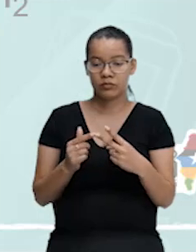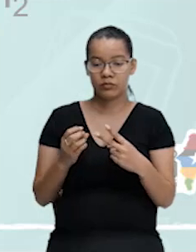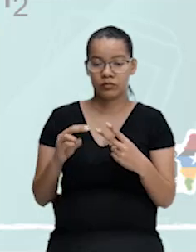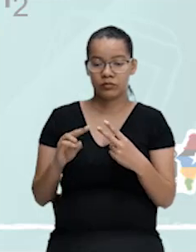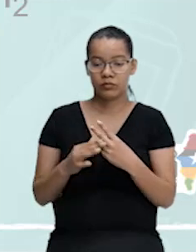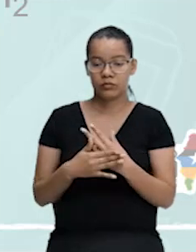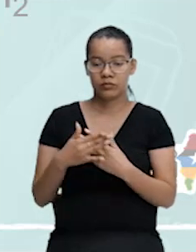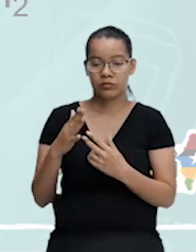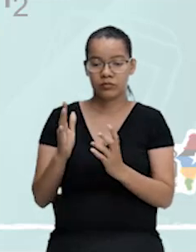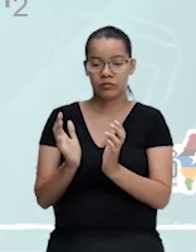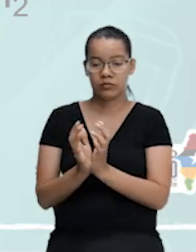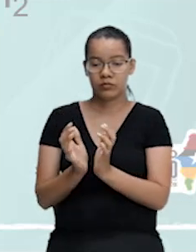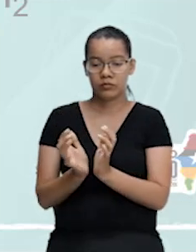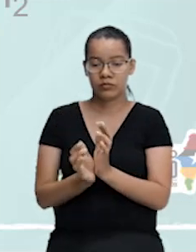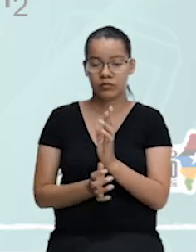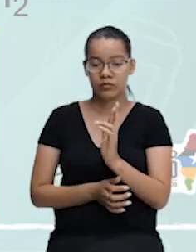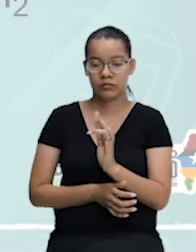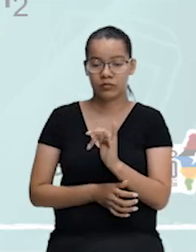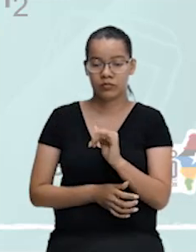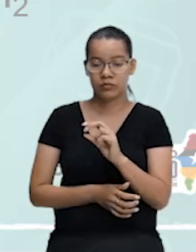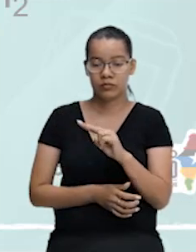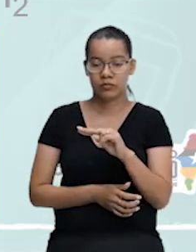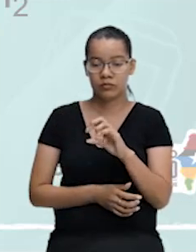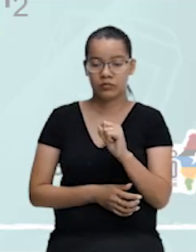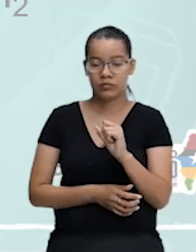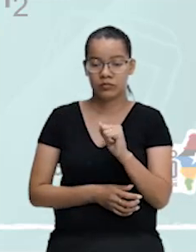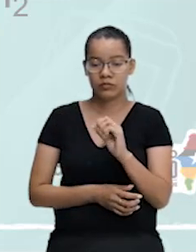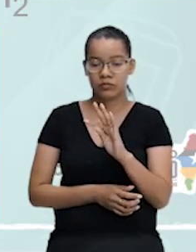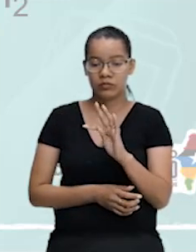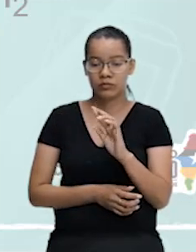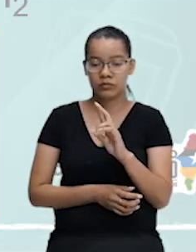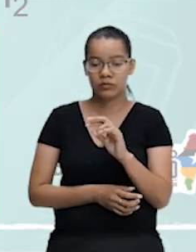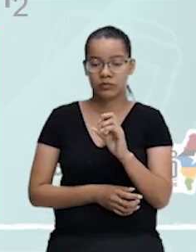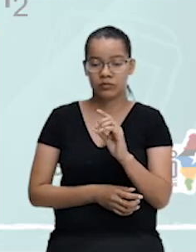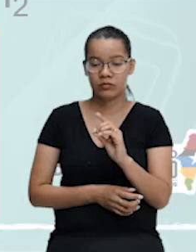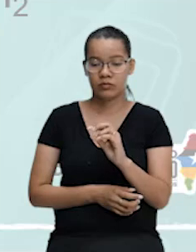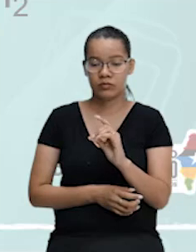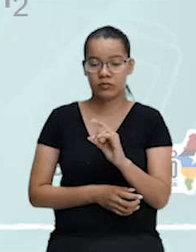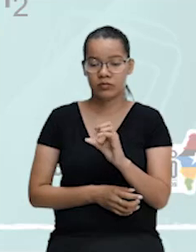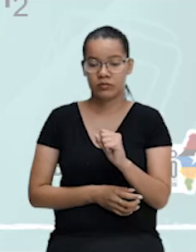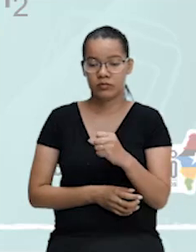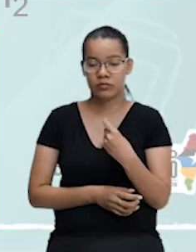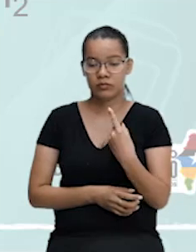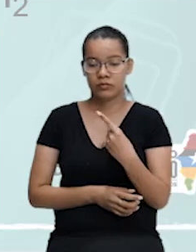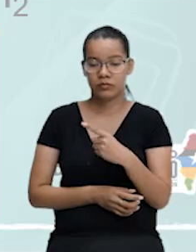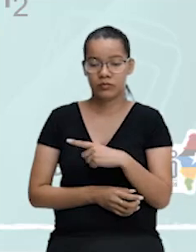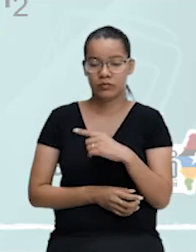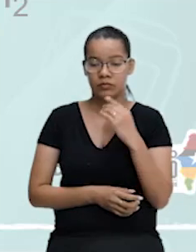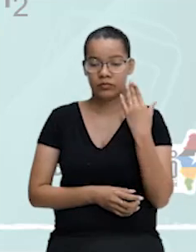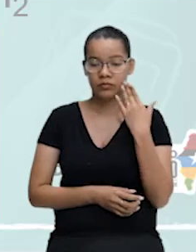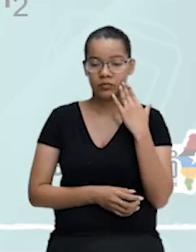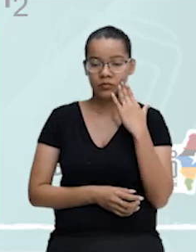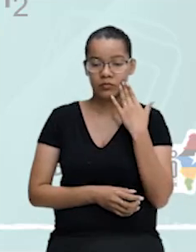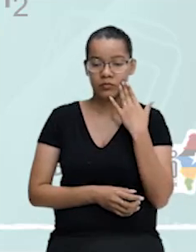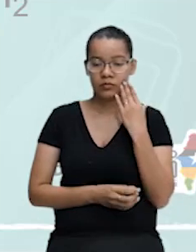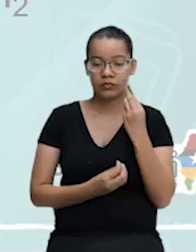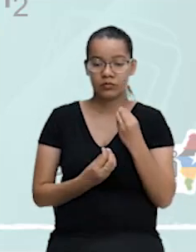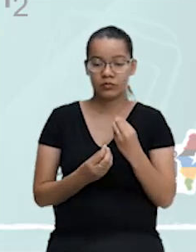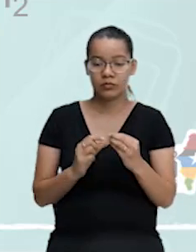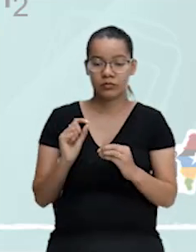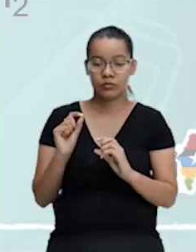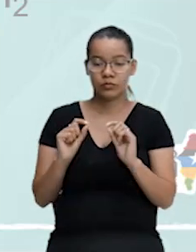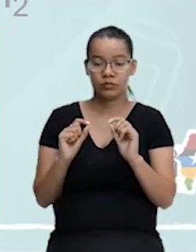mais grupos R insaturados. E insaturação, a gente entende por insaturação o